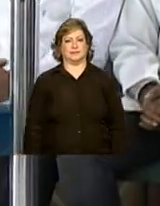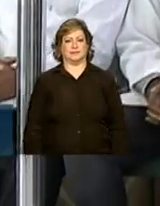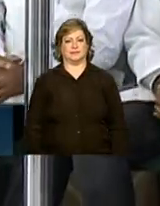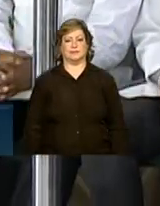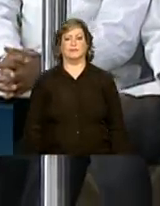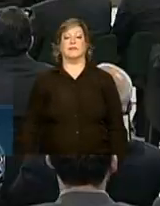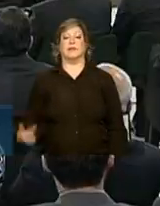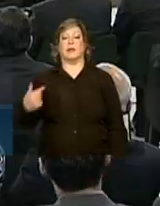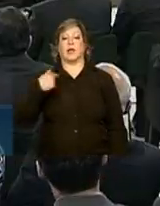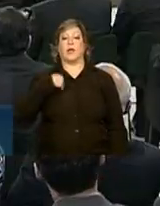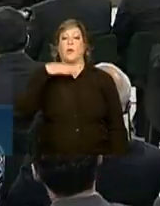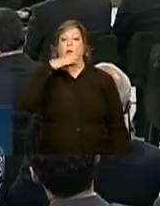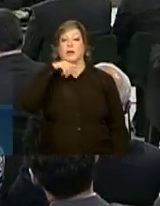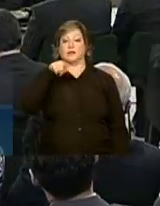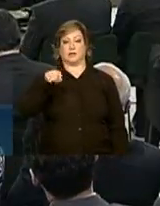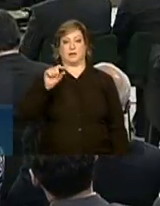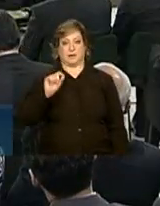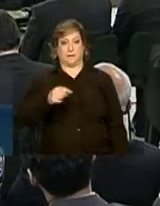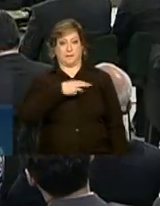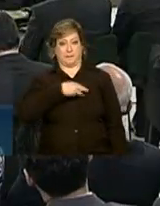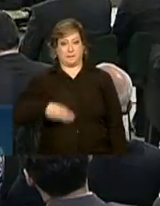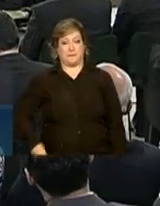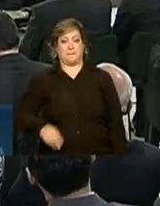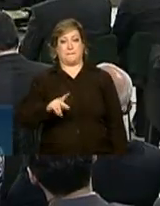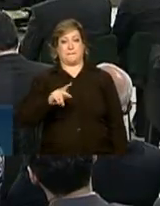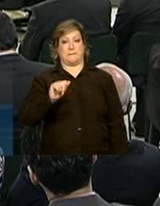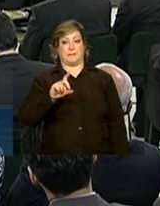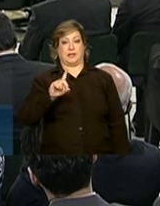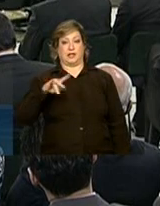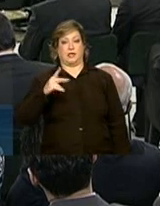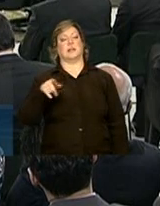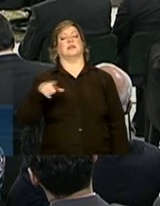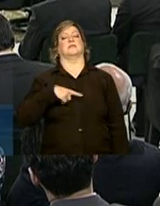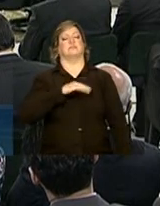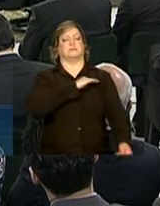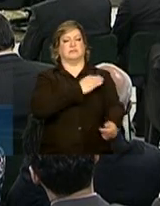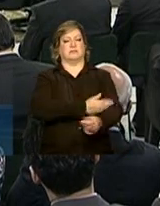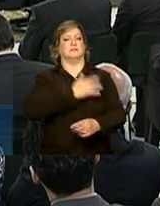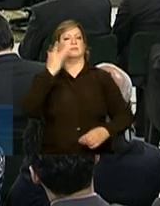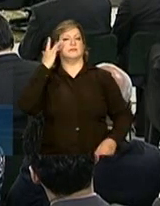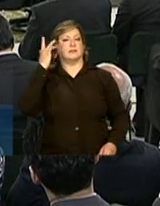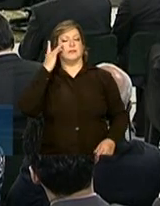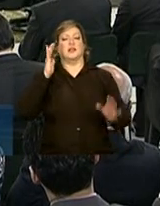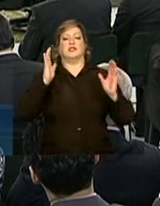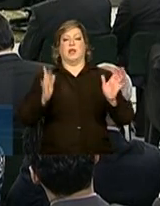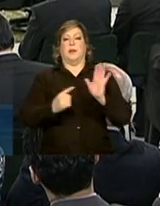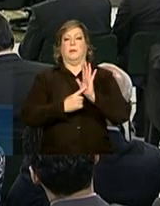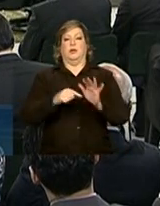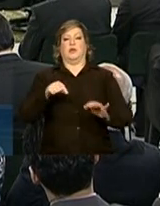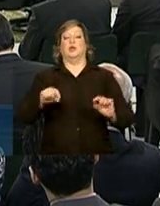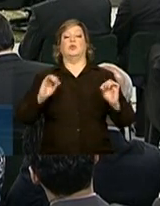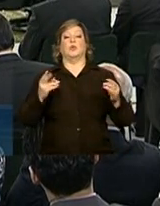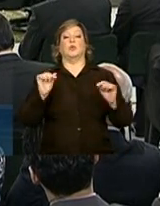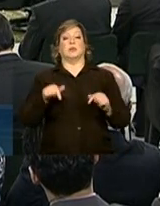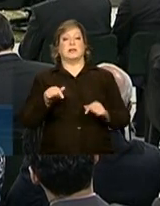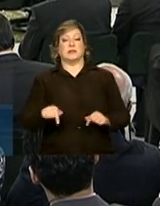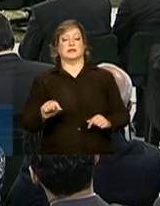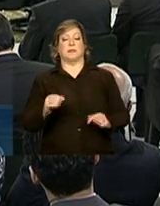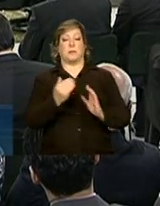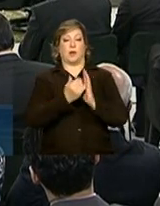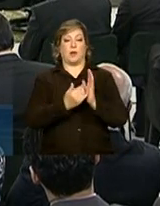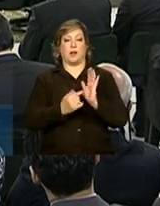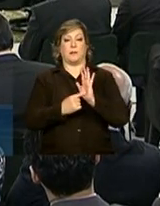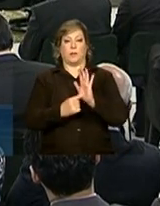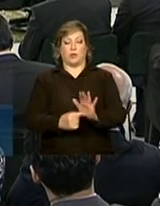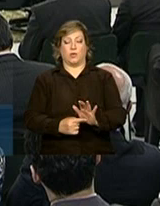Eu acho que o ministro Padilha, com muita competência, já expressou aqui tudo o que esse programa representa em termos de mudança